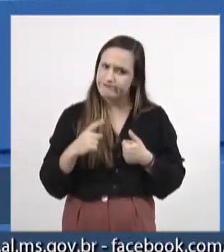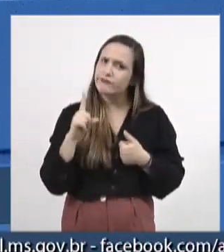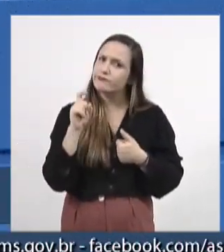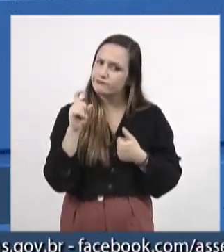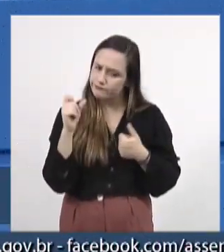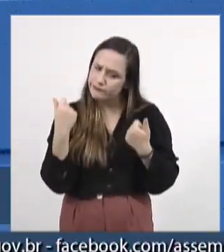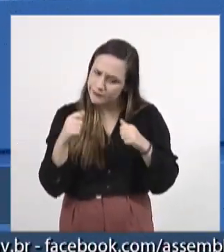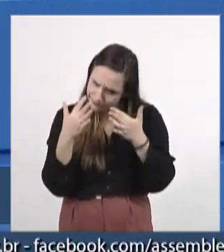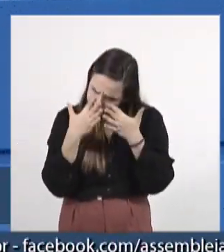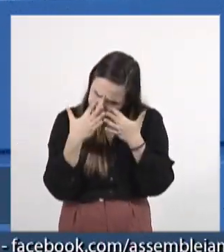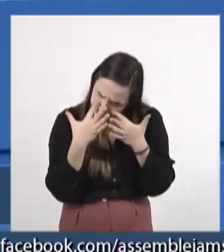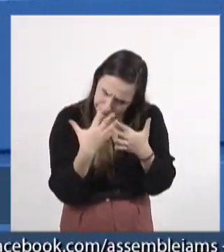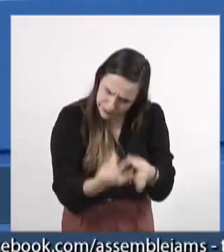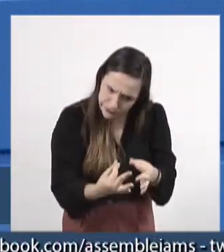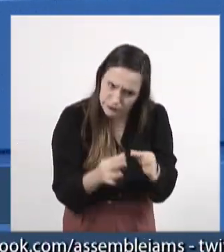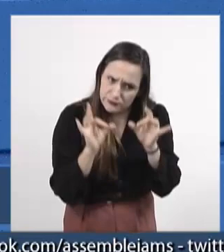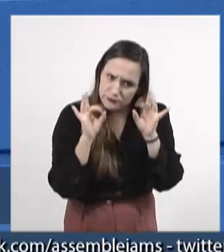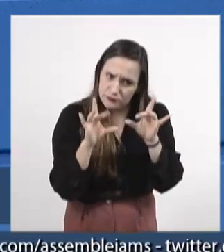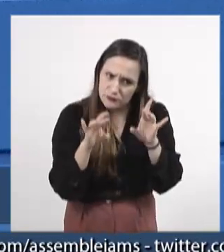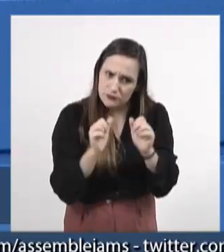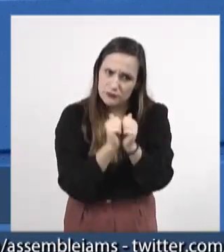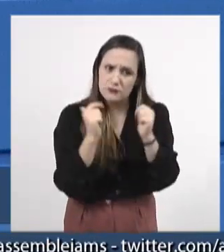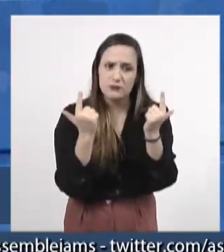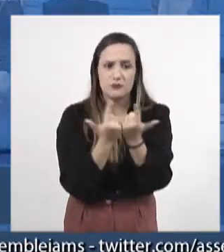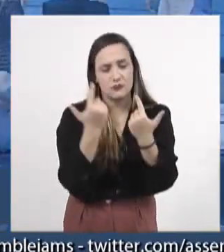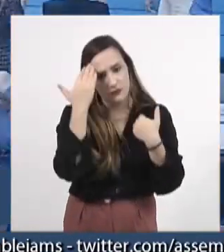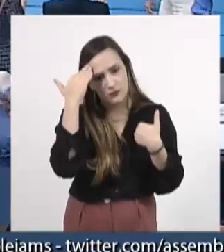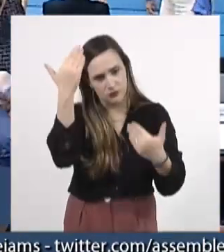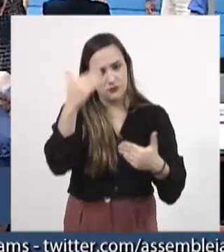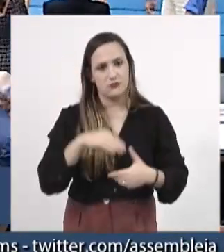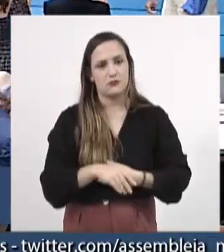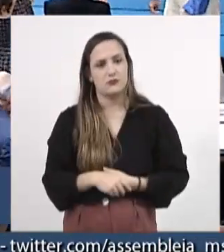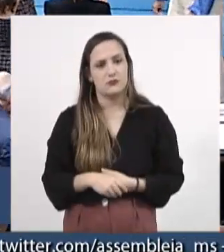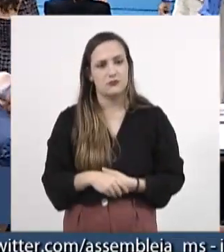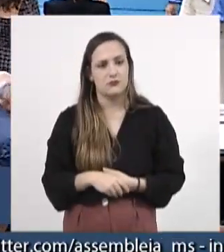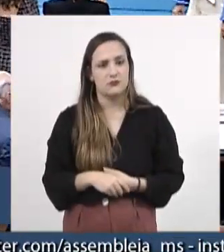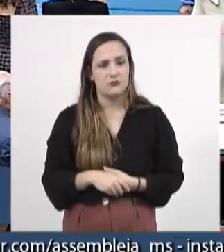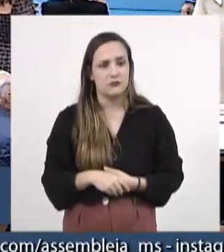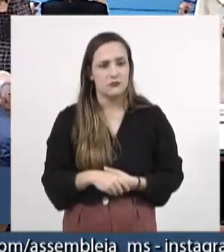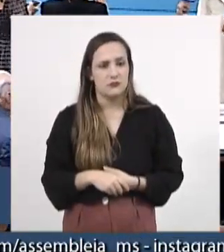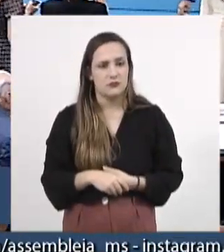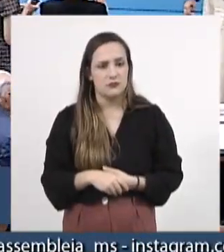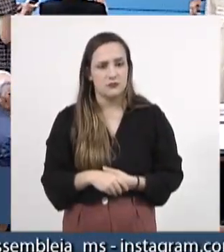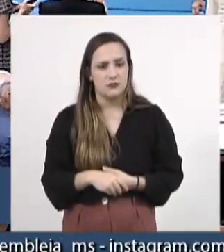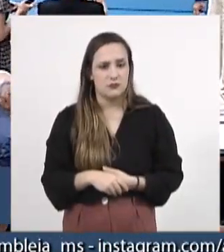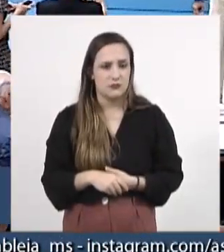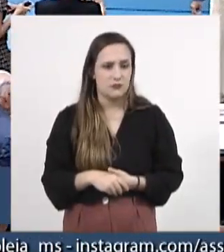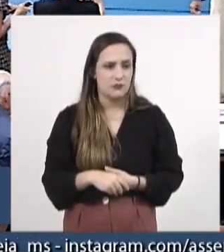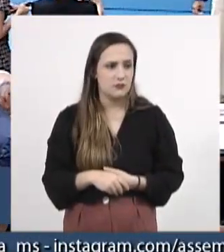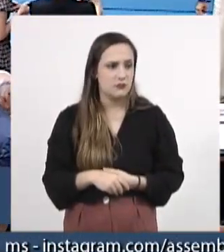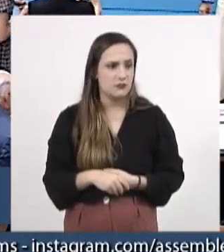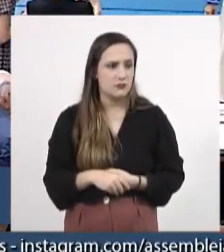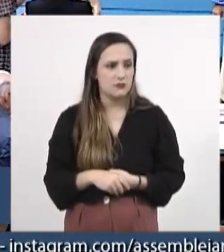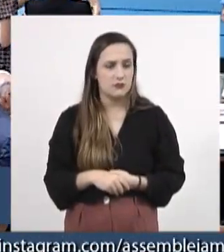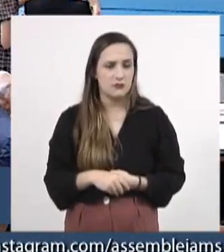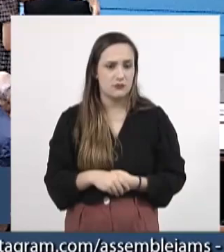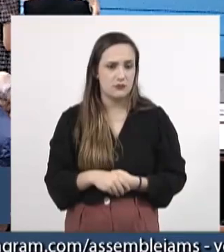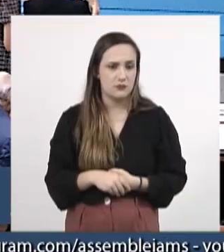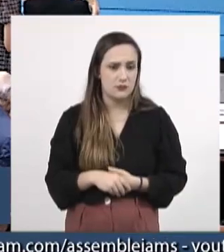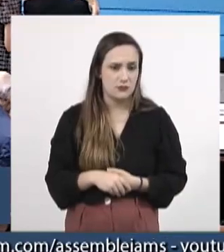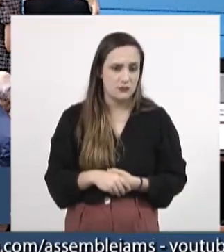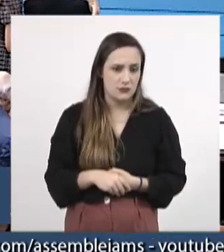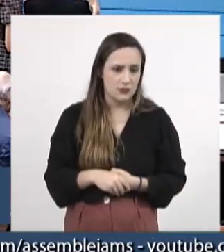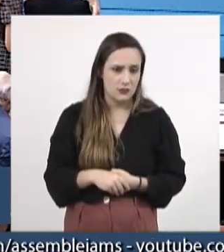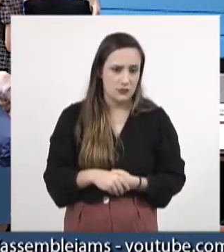é uma cidade que merece uma atenção especial da Assembleia Legislativa. Obrigada. Obrigada, deputada, pela colaboração. Permite uma parte, deputada